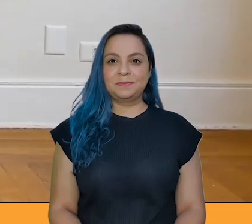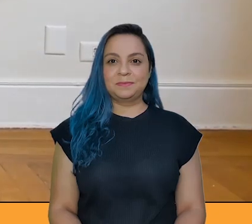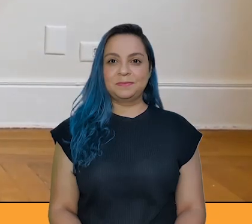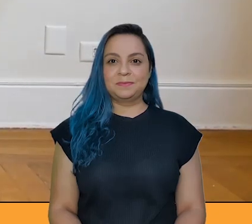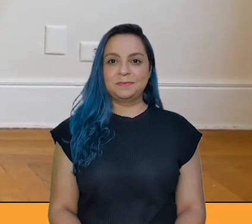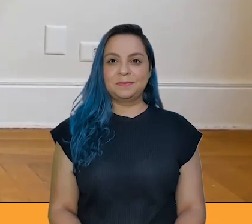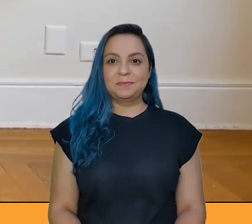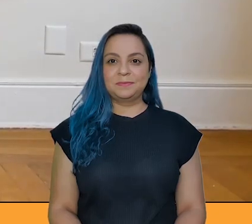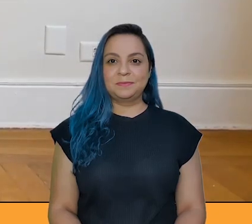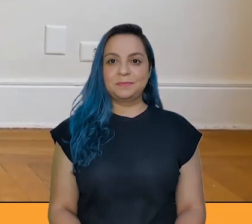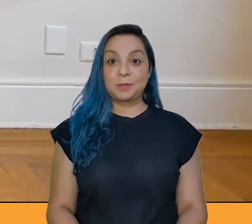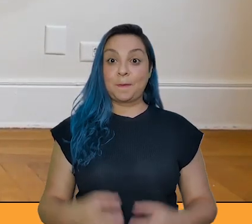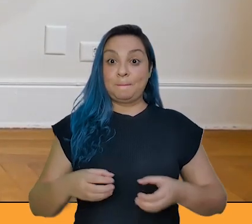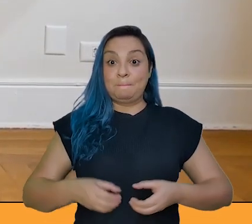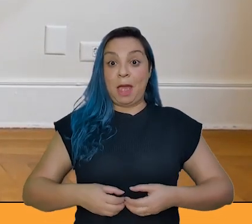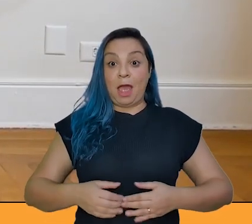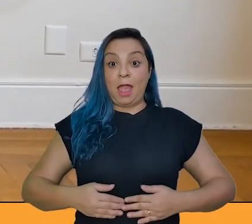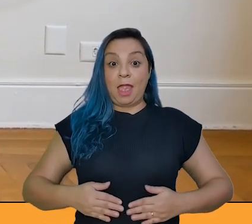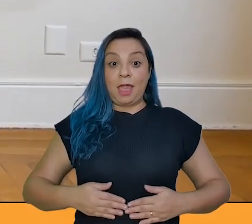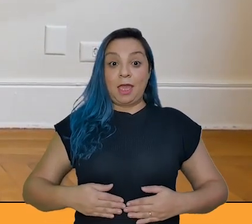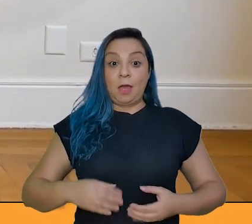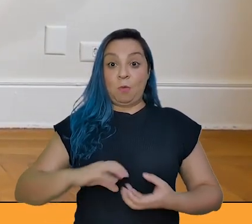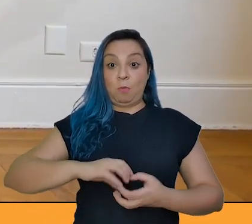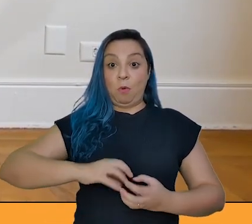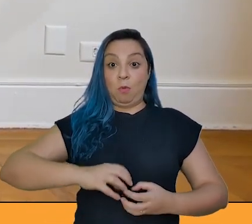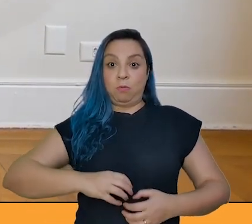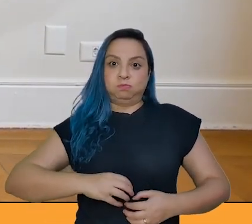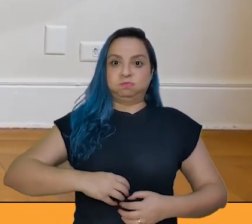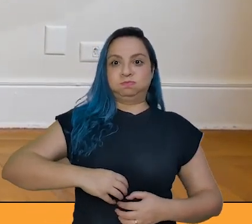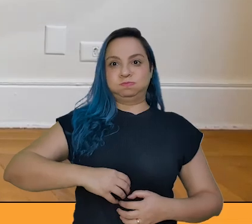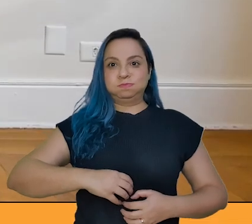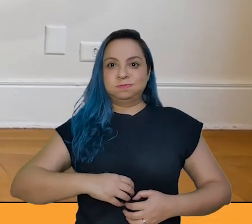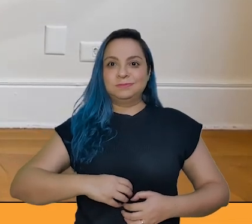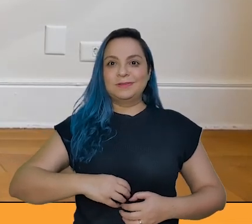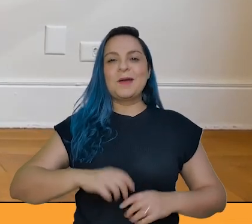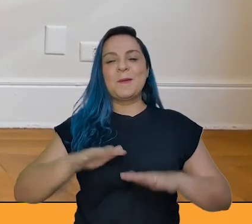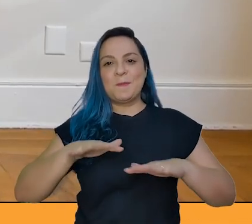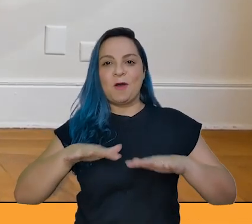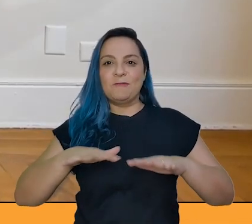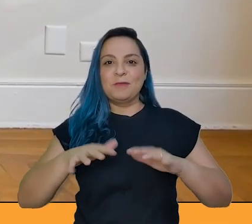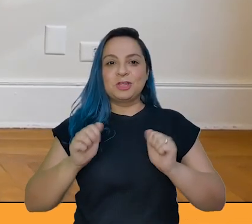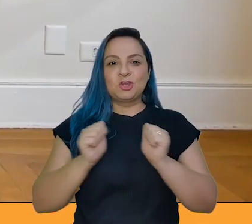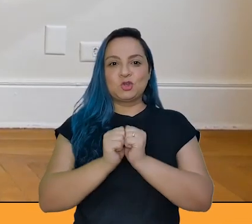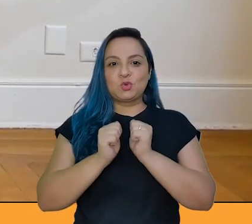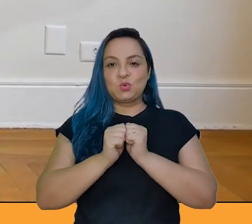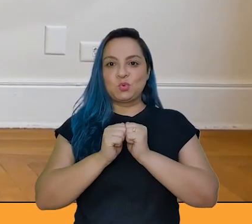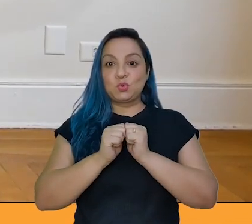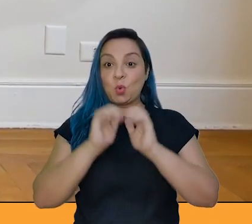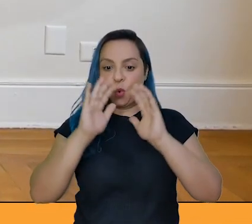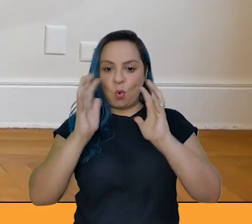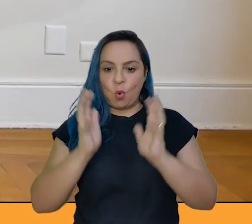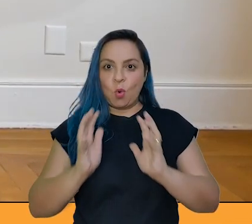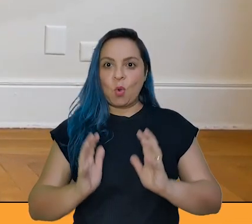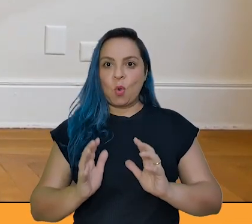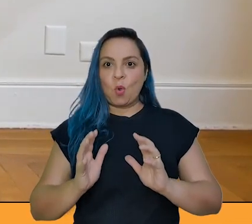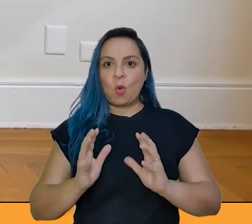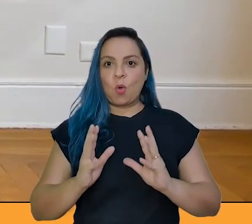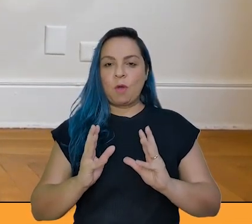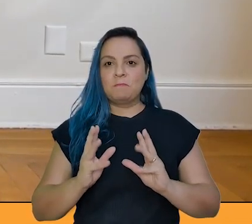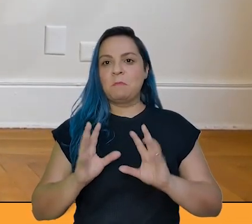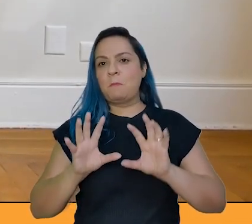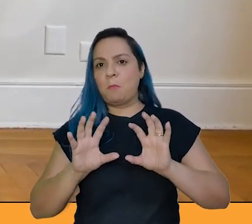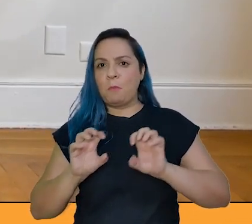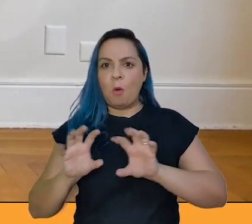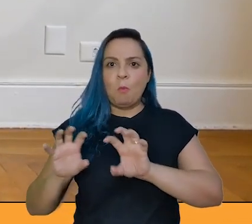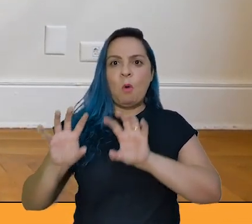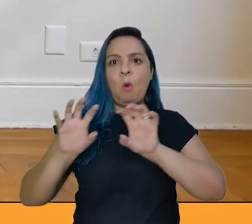E ela veio parar na Coloca a barriga mão acima do umbigo. e agora vai. Move a barriga para frente e para trás. Quadril.